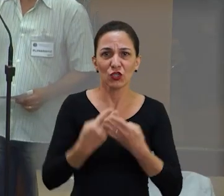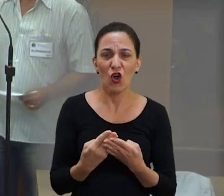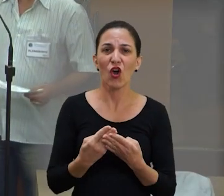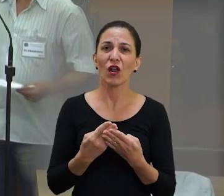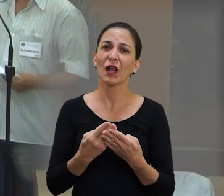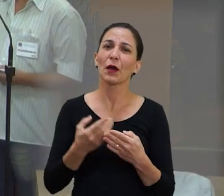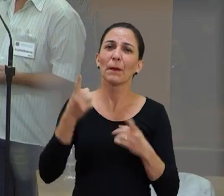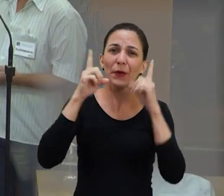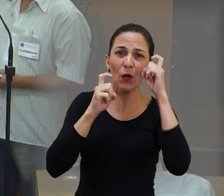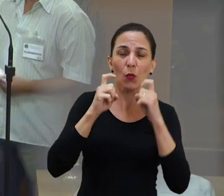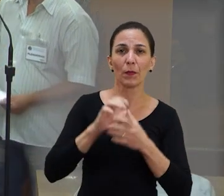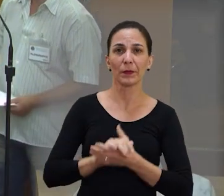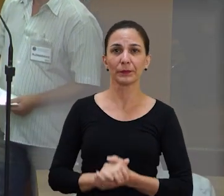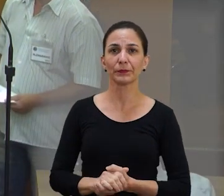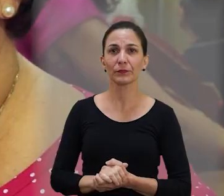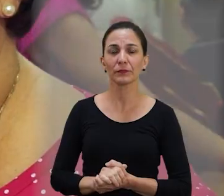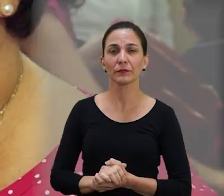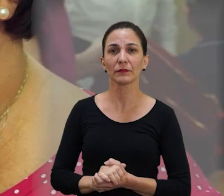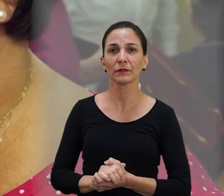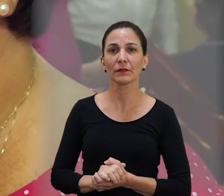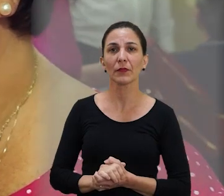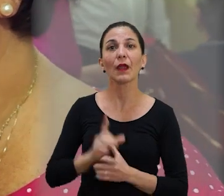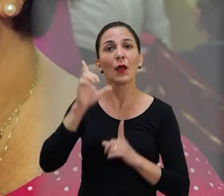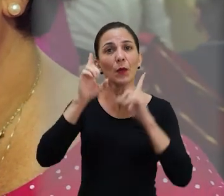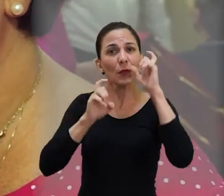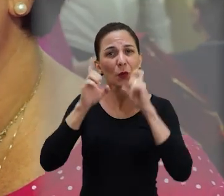preocupam a comunidade escolar